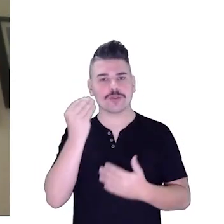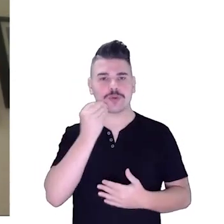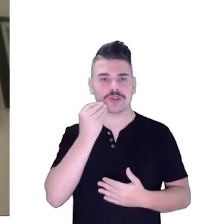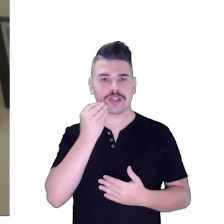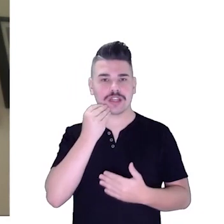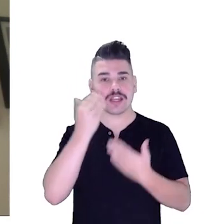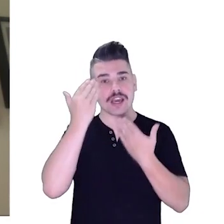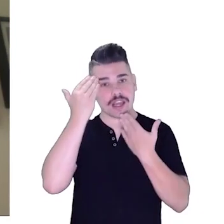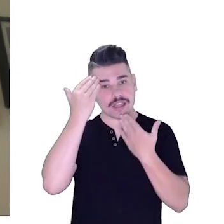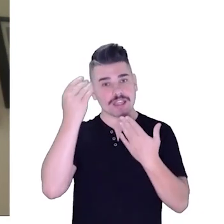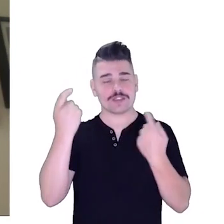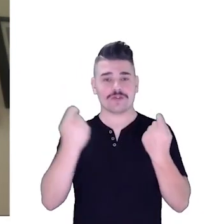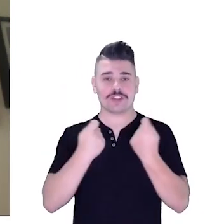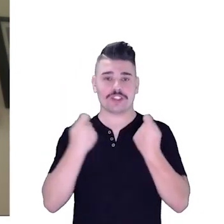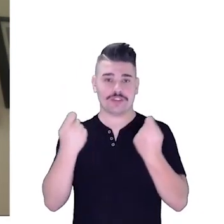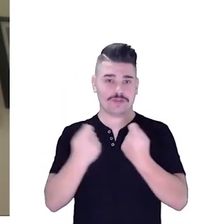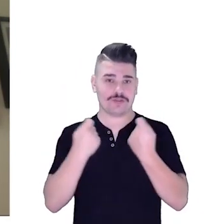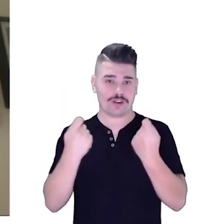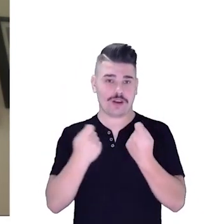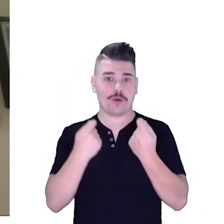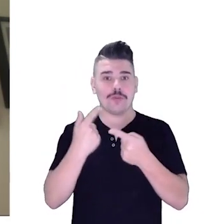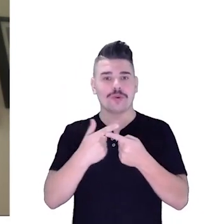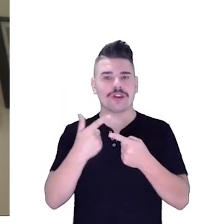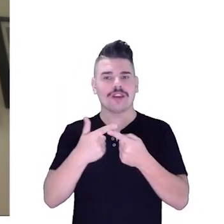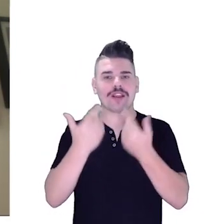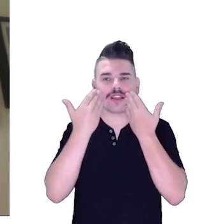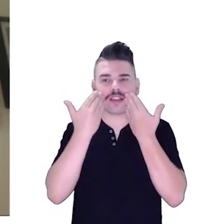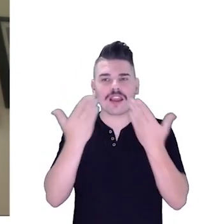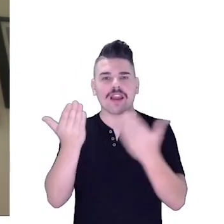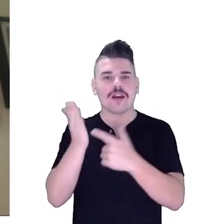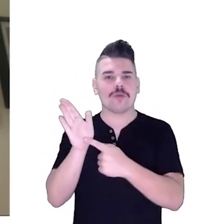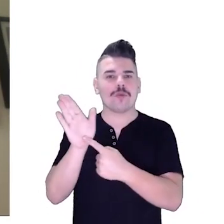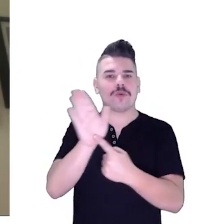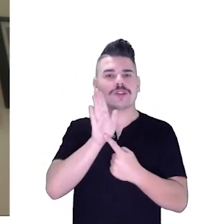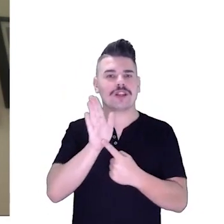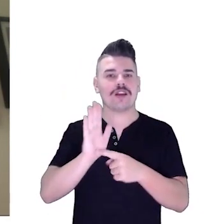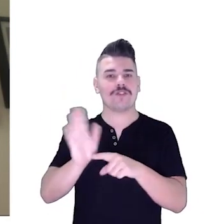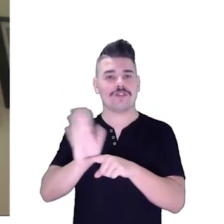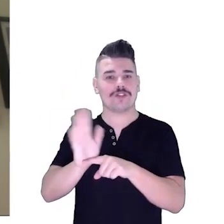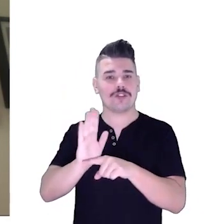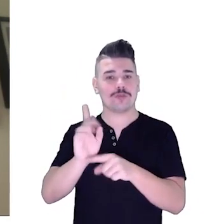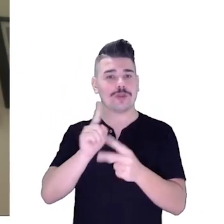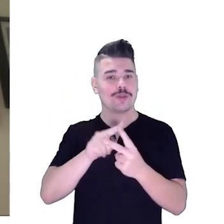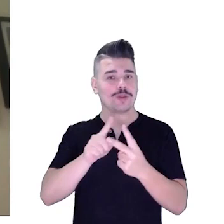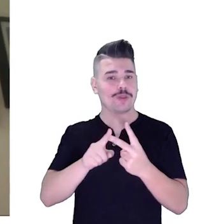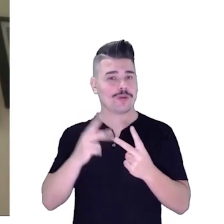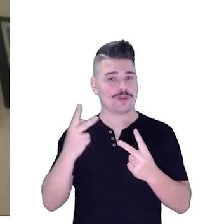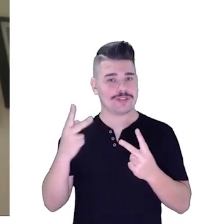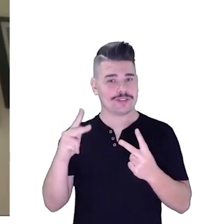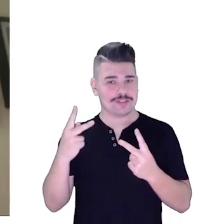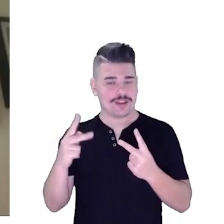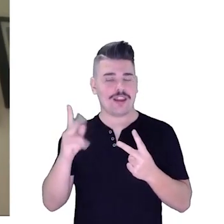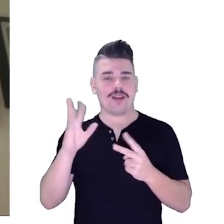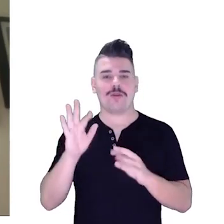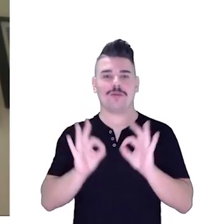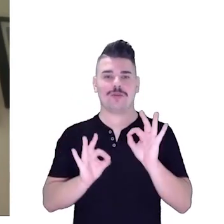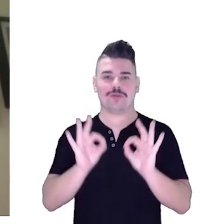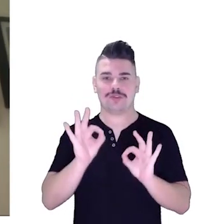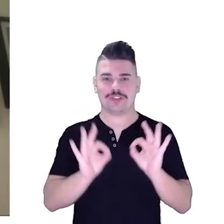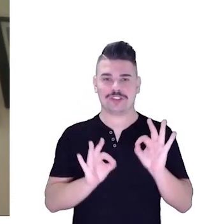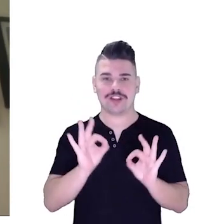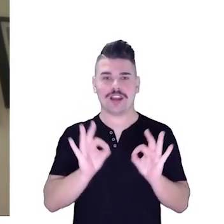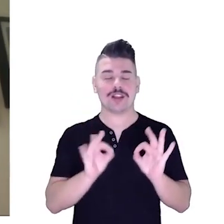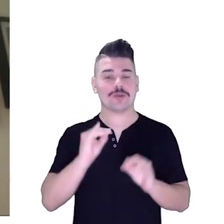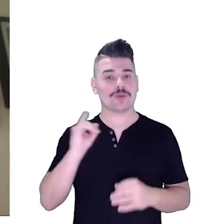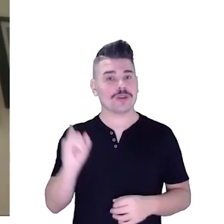agradece bastante a oportunidade, agradece ao festival por transmitir, por exibir os dois